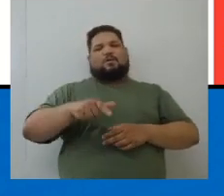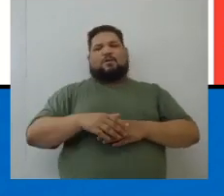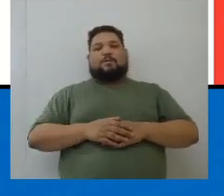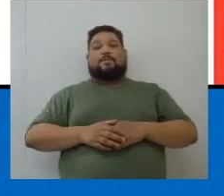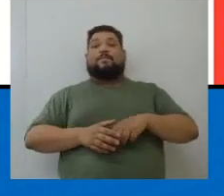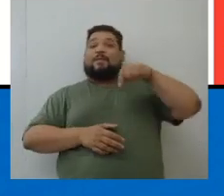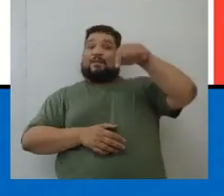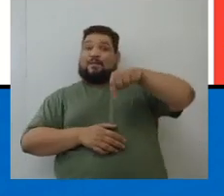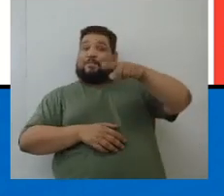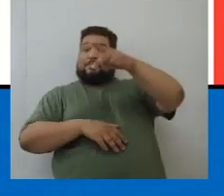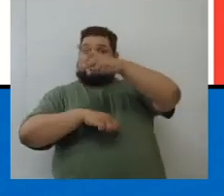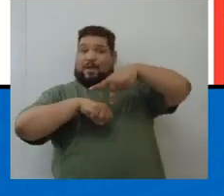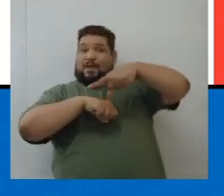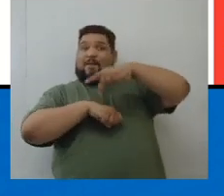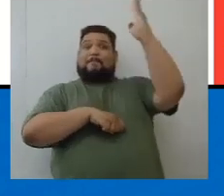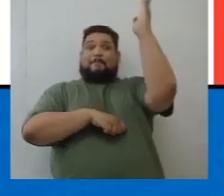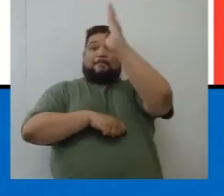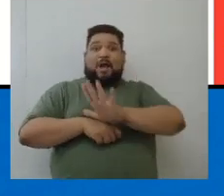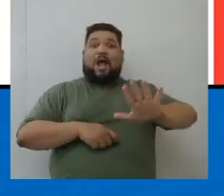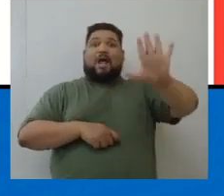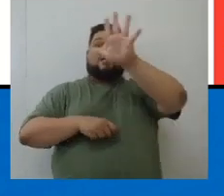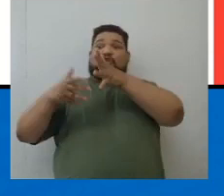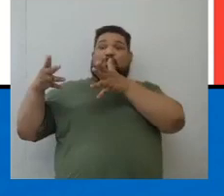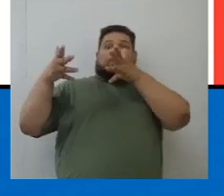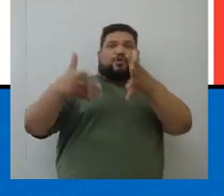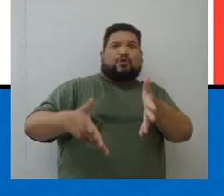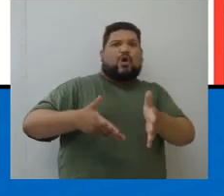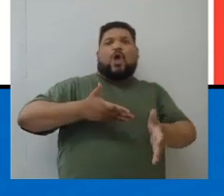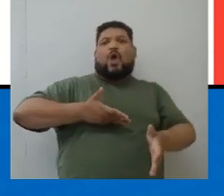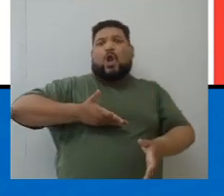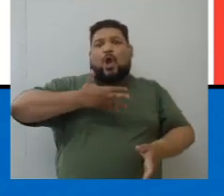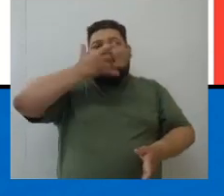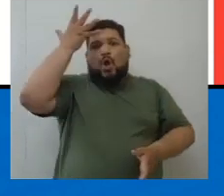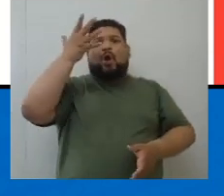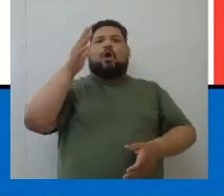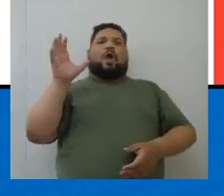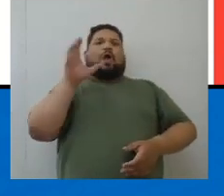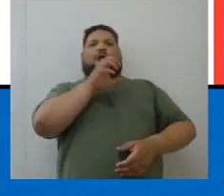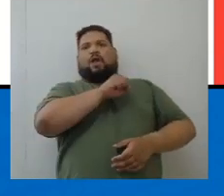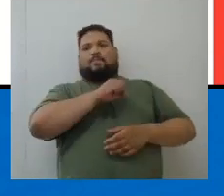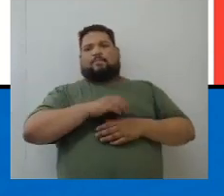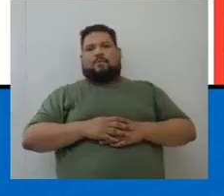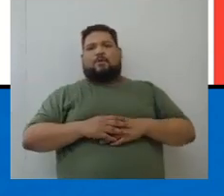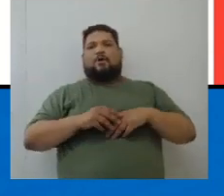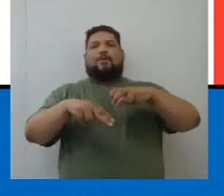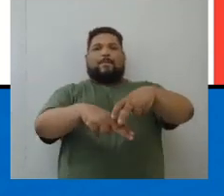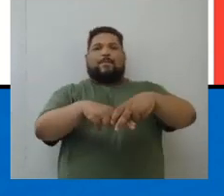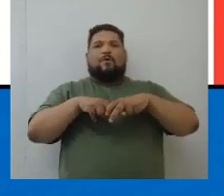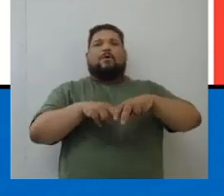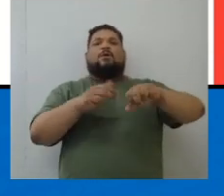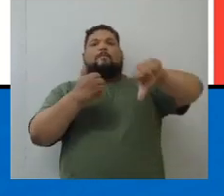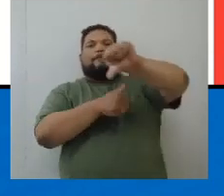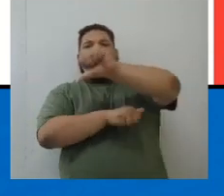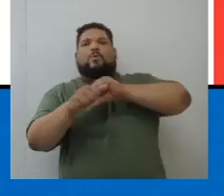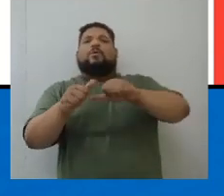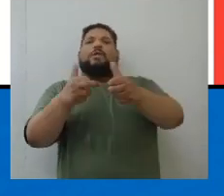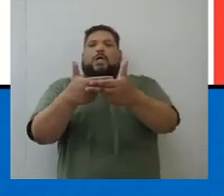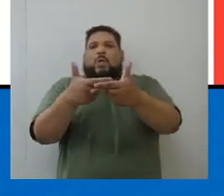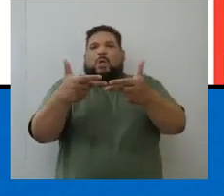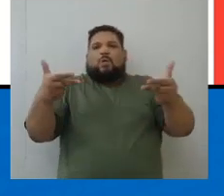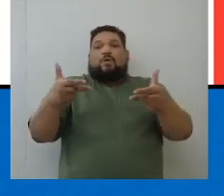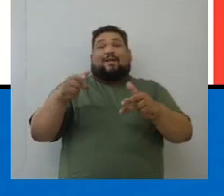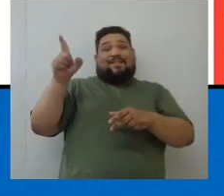Aqui chegou e chegou muito rápido, chegou de maneira muito célere. Então todas as transformações que eles levaram